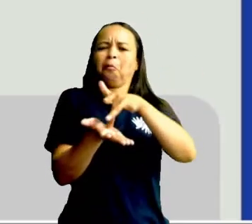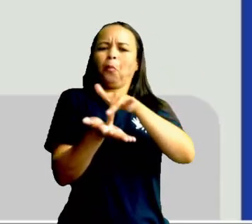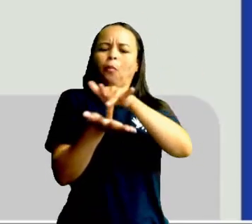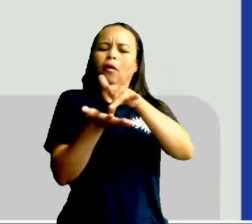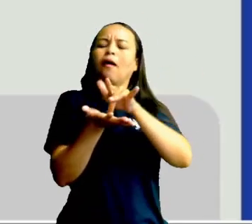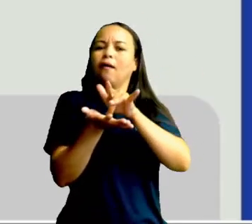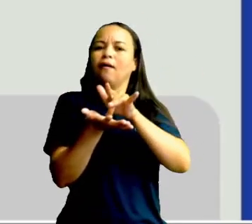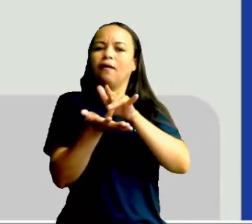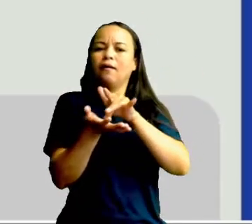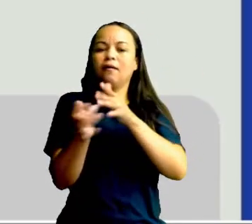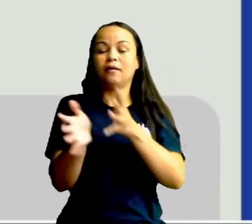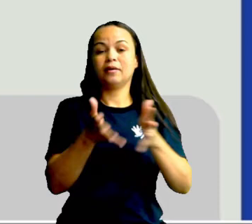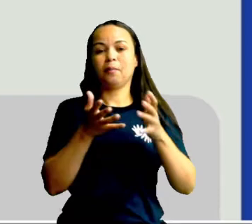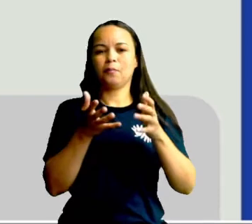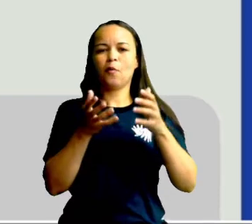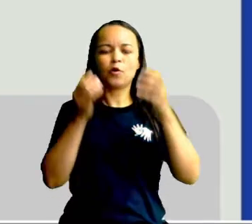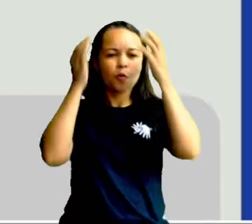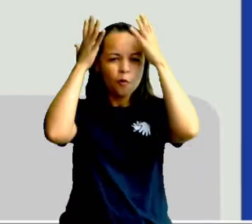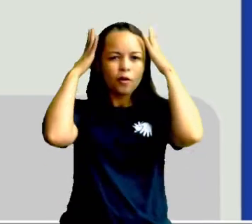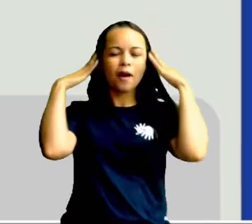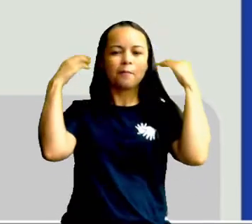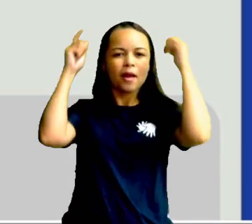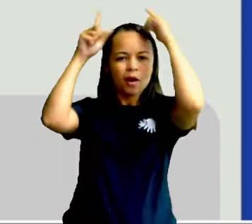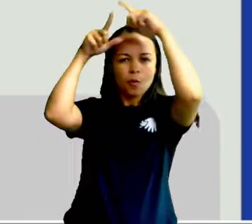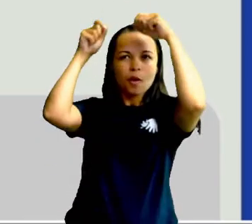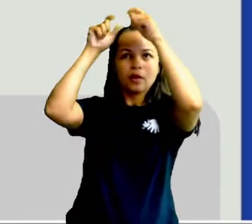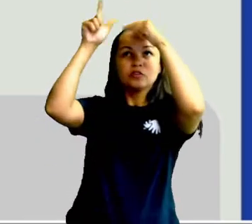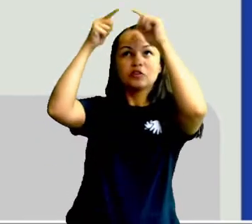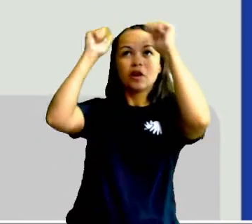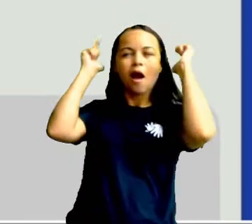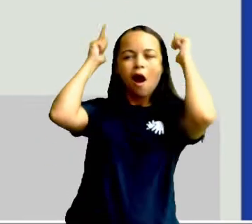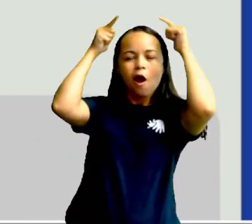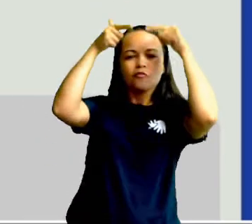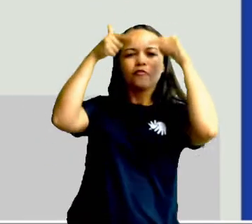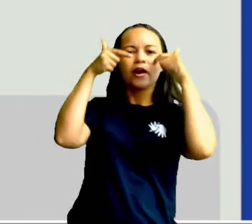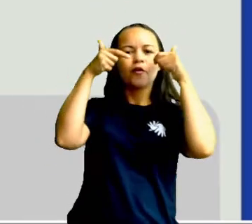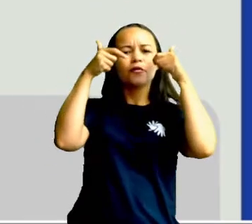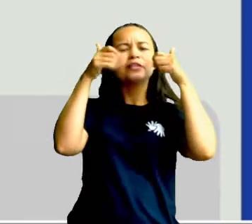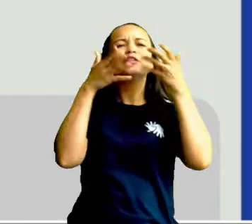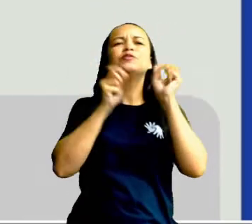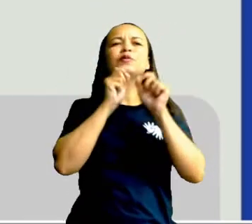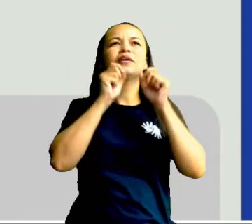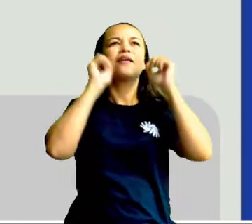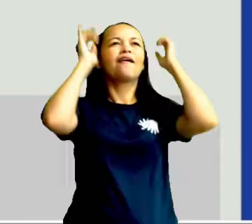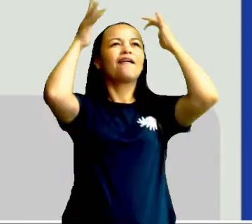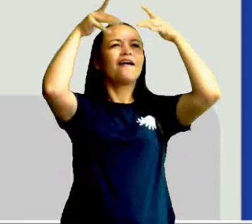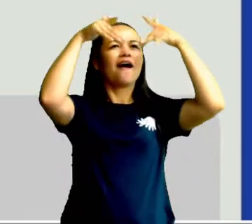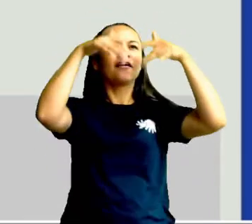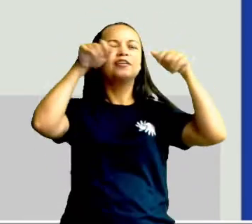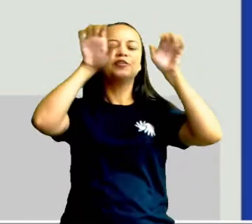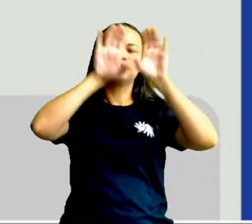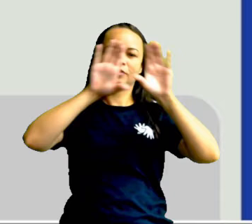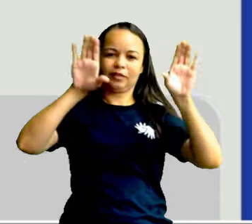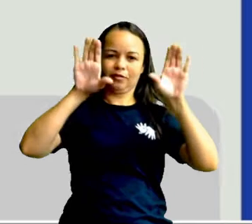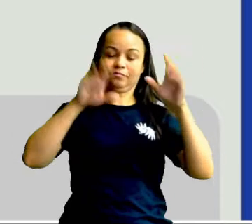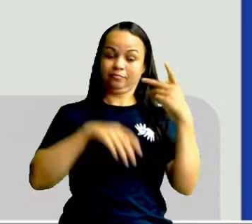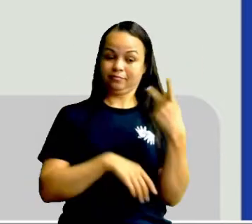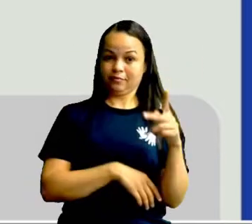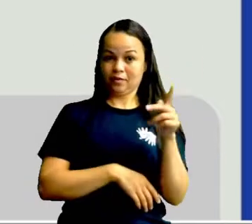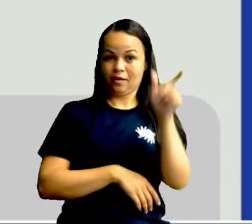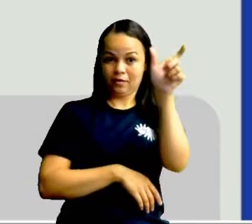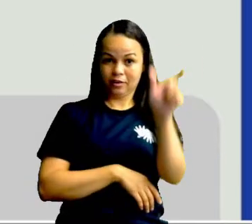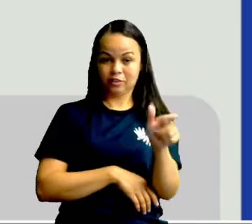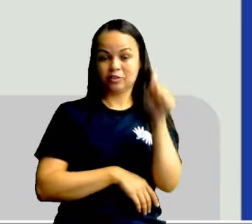lugar. Põe no cabelo uma estrela e um véu, e diz que caiu do céu. Esta